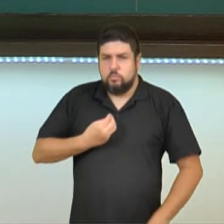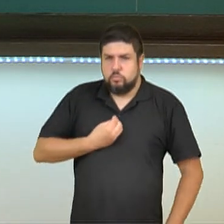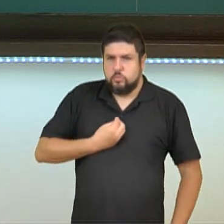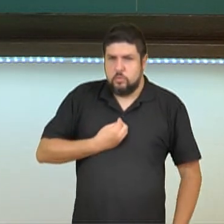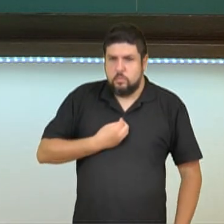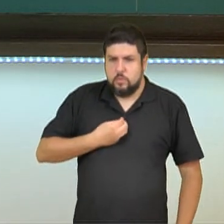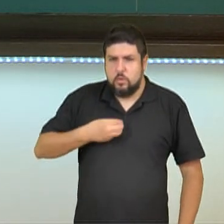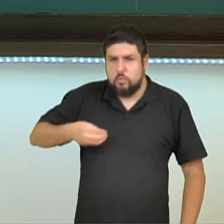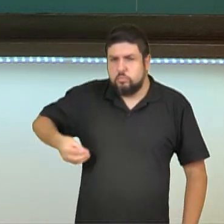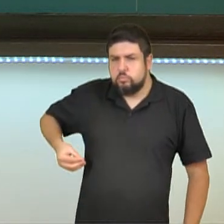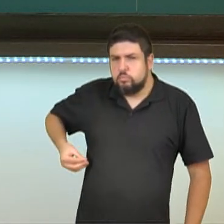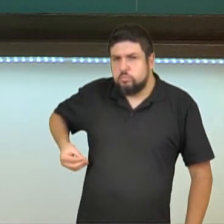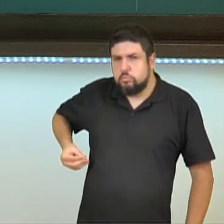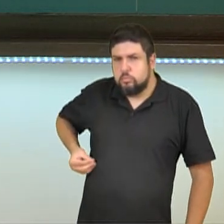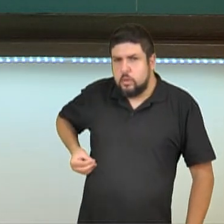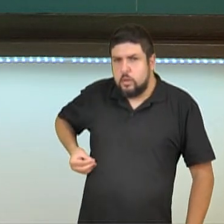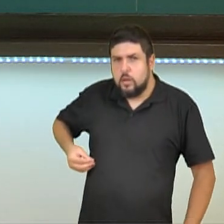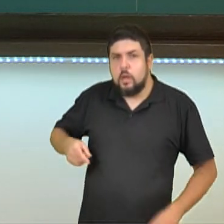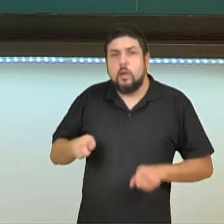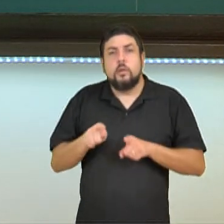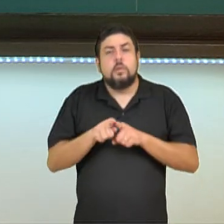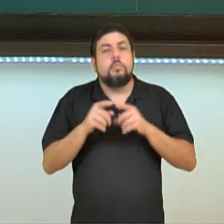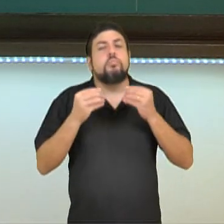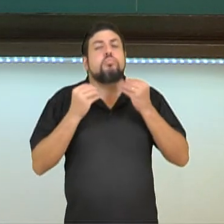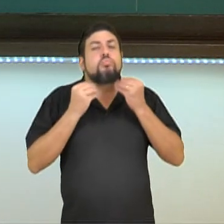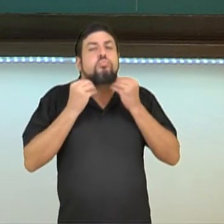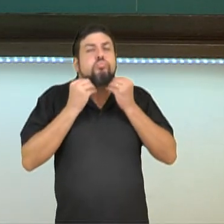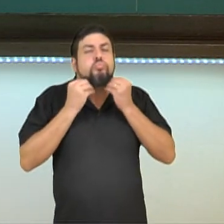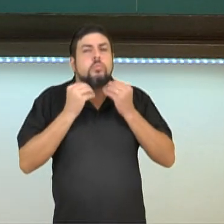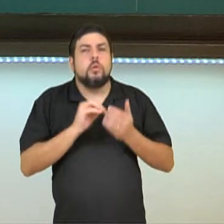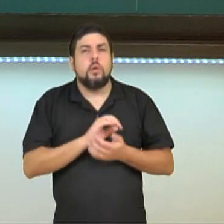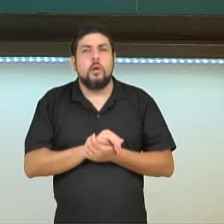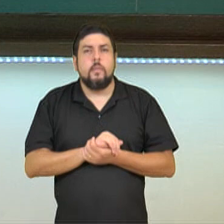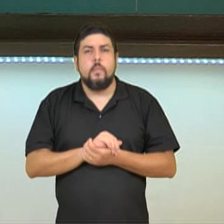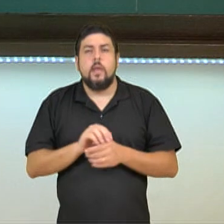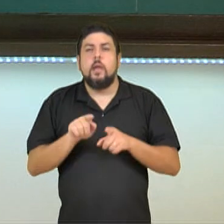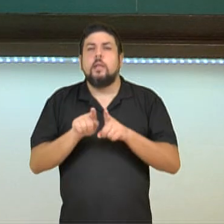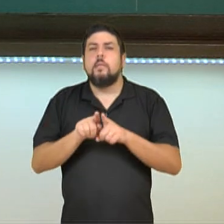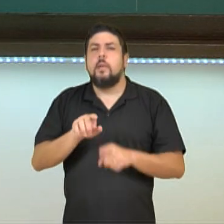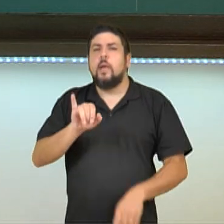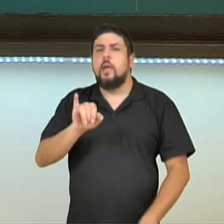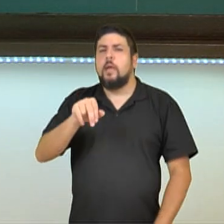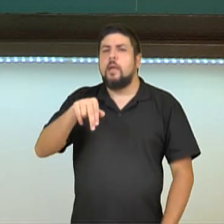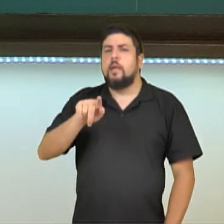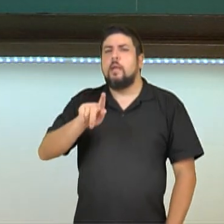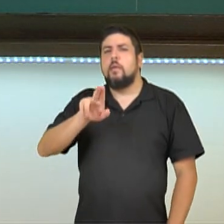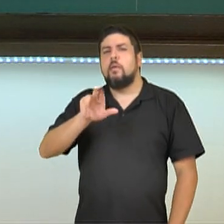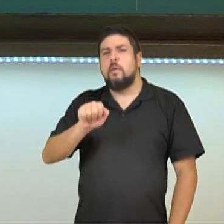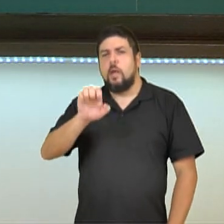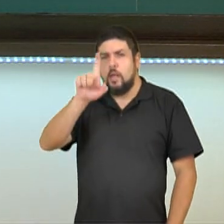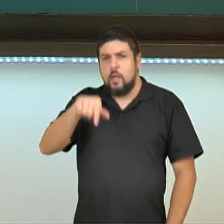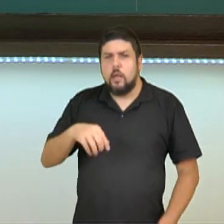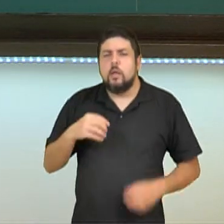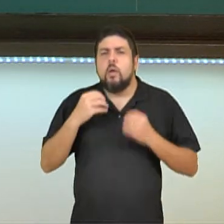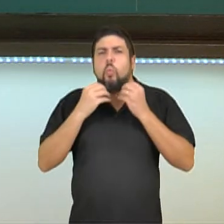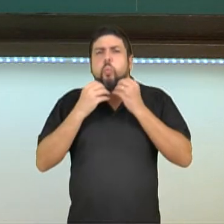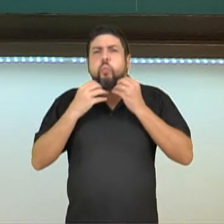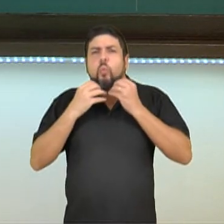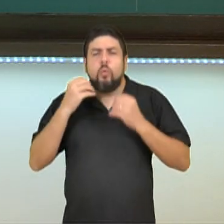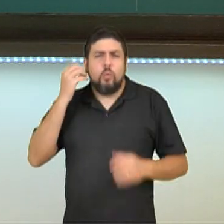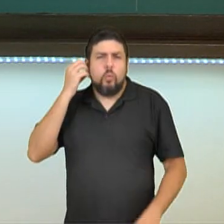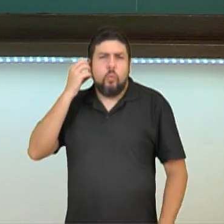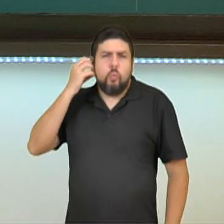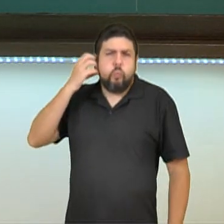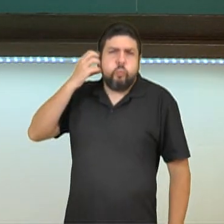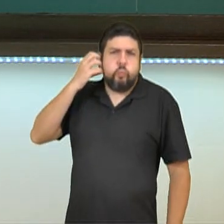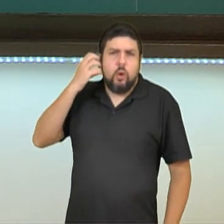baço e as tonsilas. E vimos ainda o que é íngua, aquele inchaço do linfonodo em